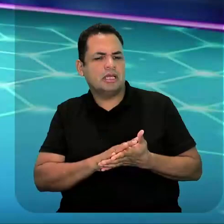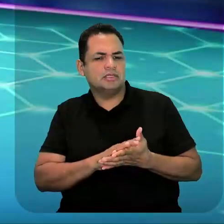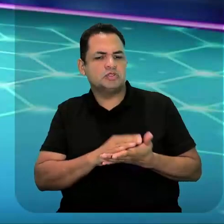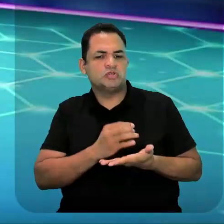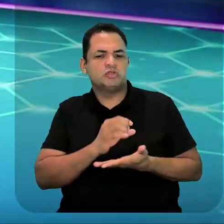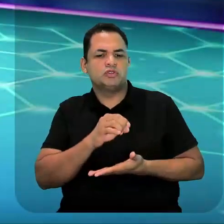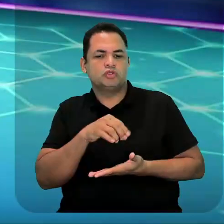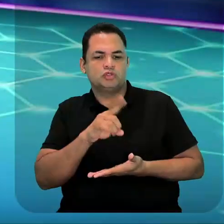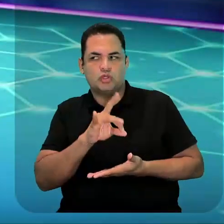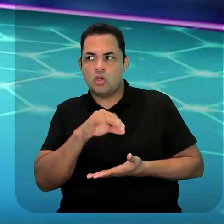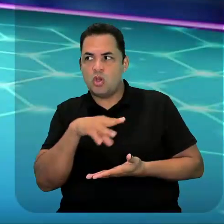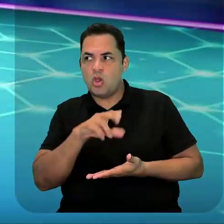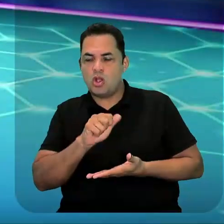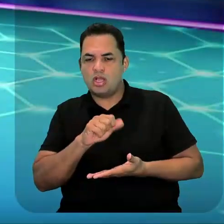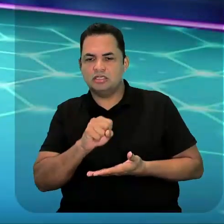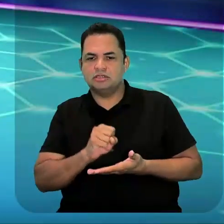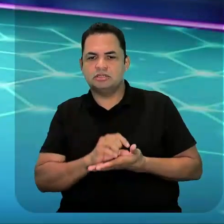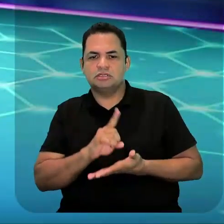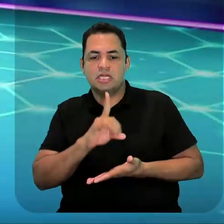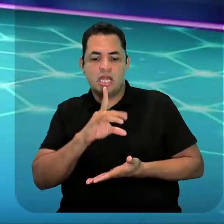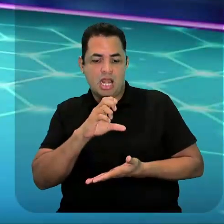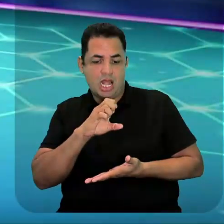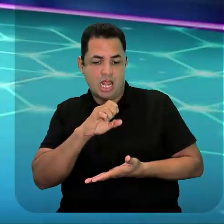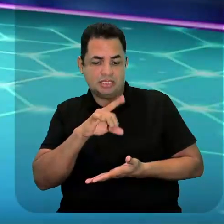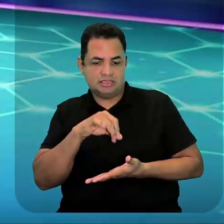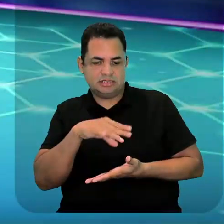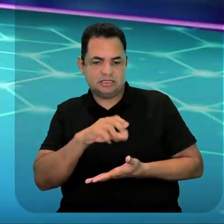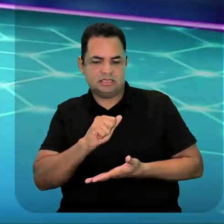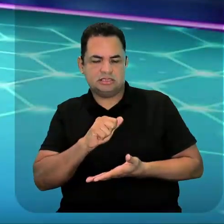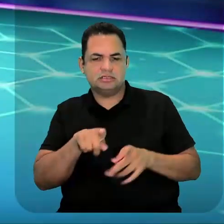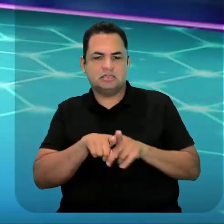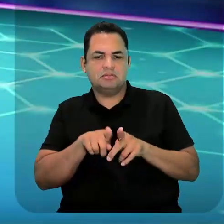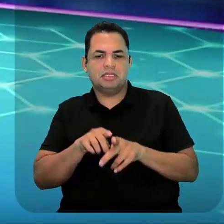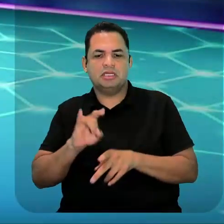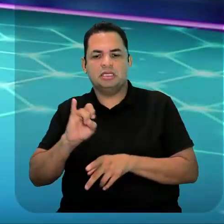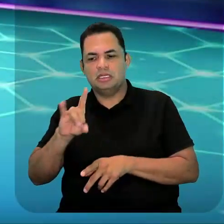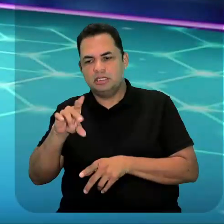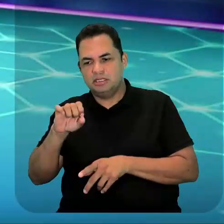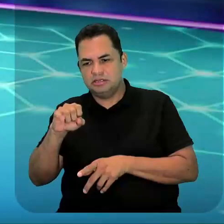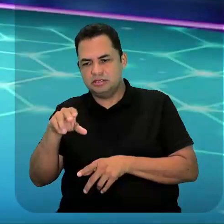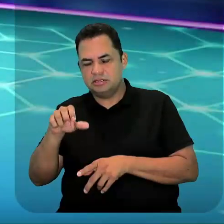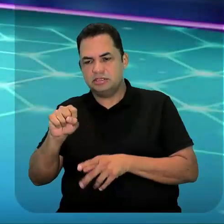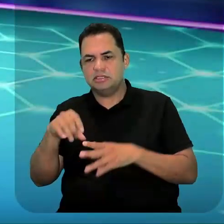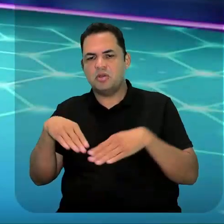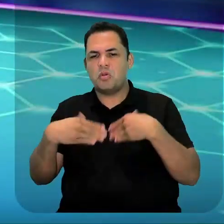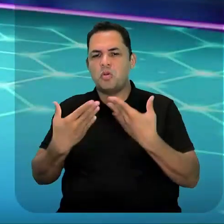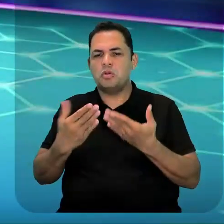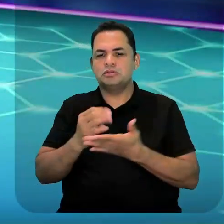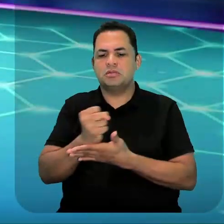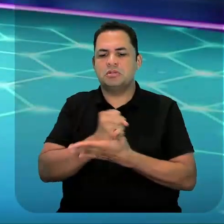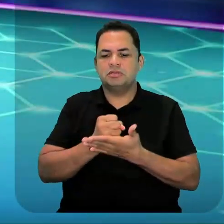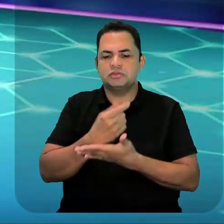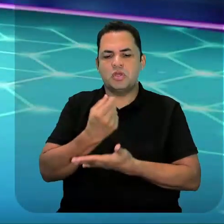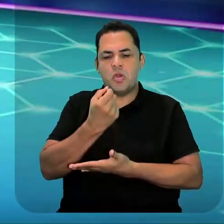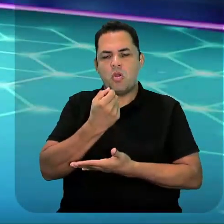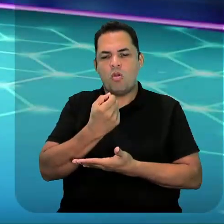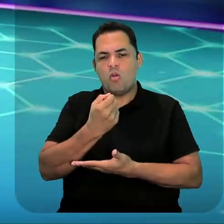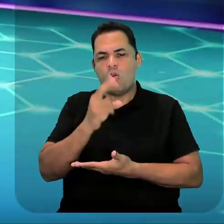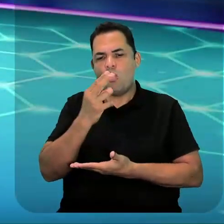mas também das drogas lícitas, assim como também os próprios fármacos, quando eles são usados de